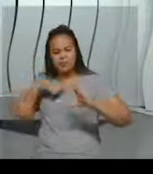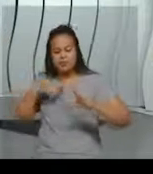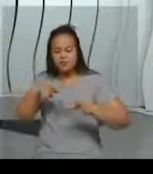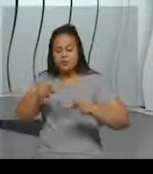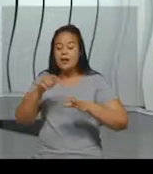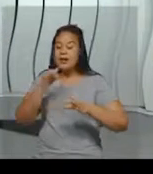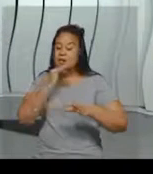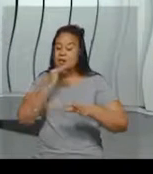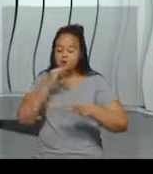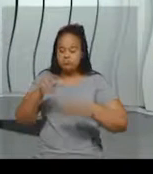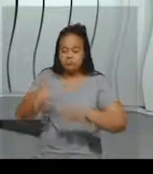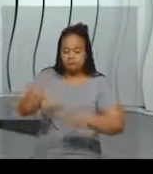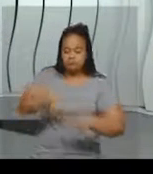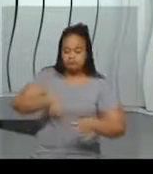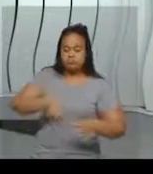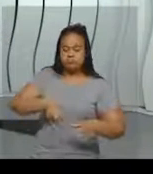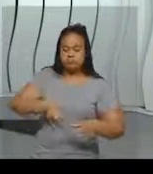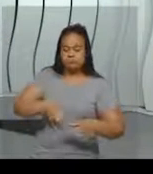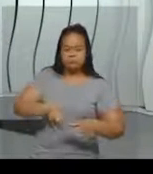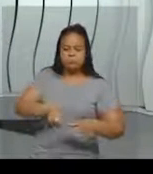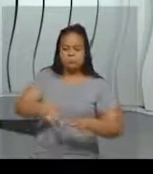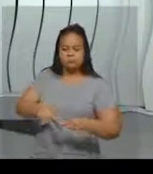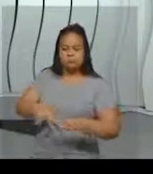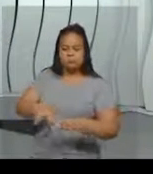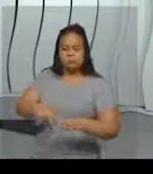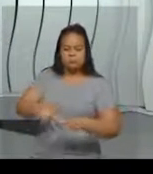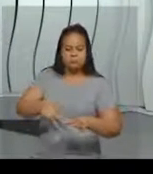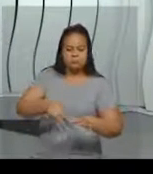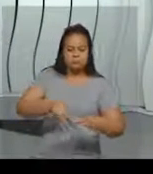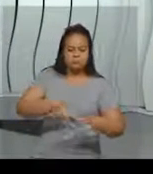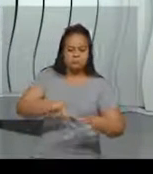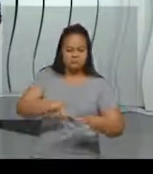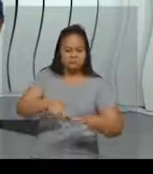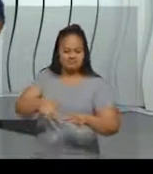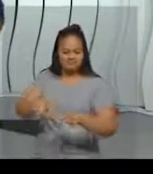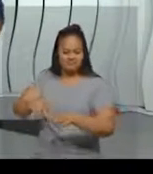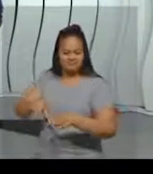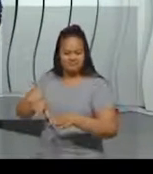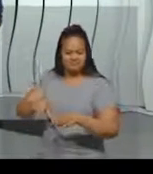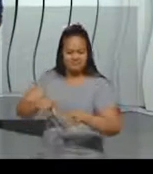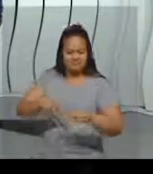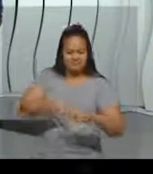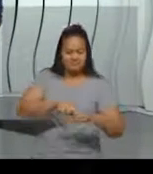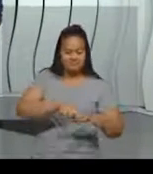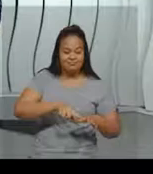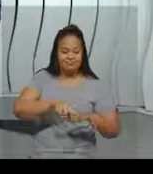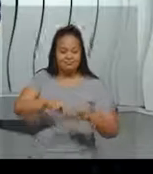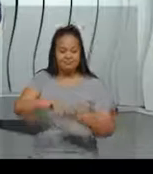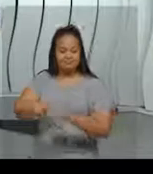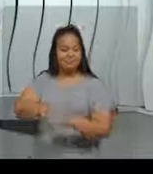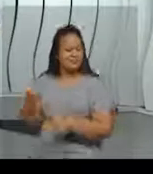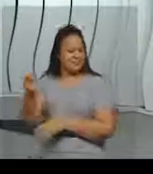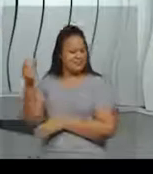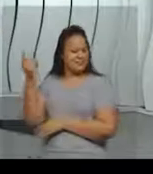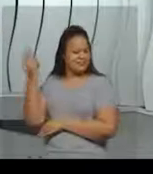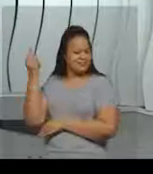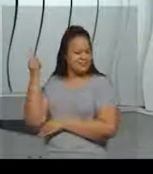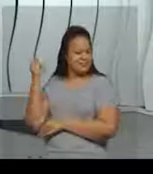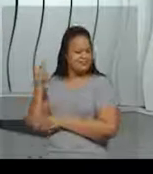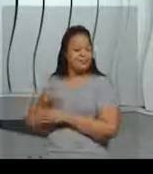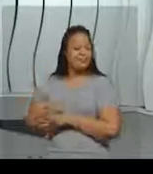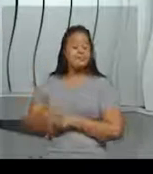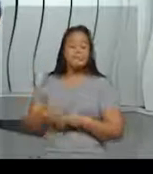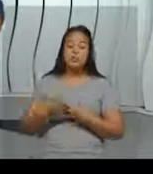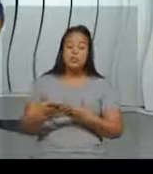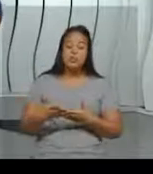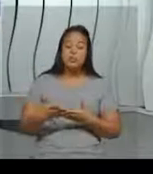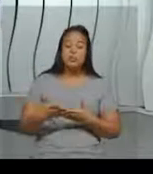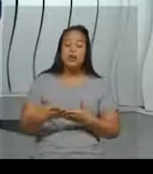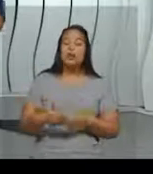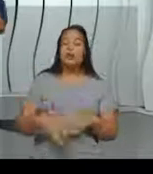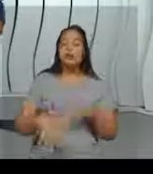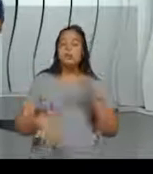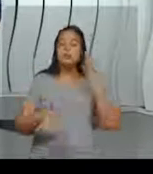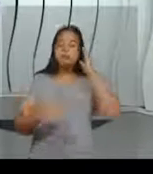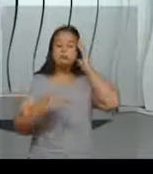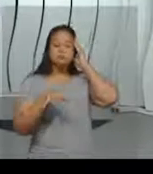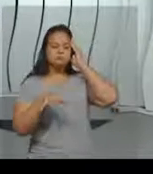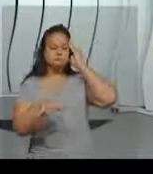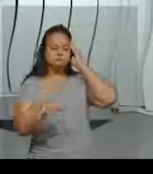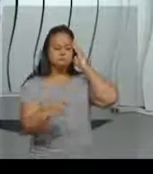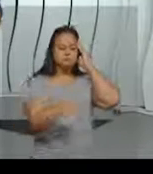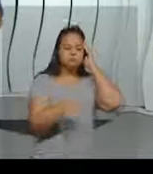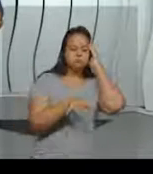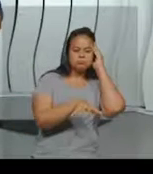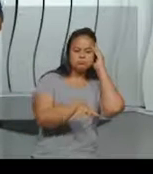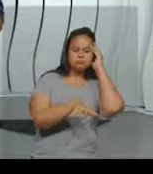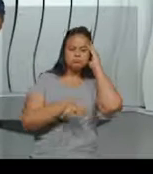capta todo o som, né, ali. E aí o DJ, né, ele vai lá e